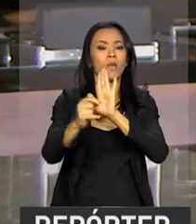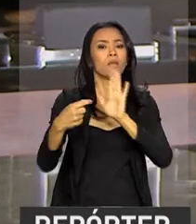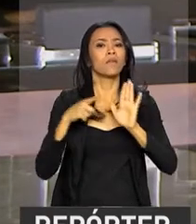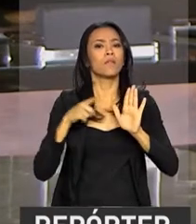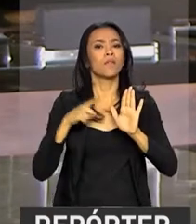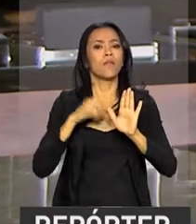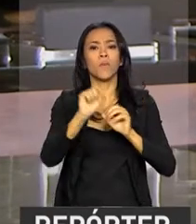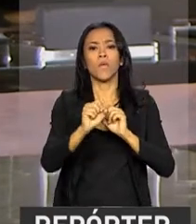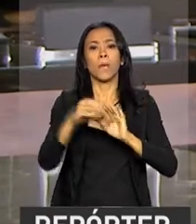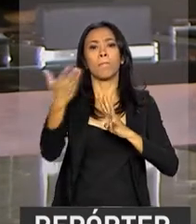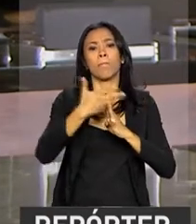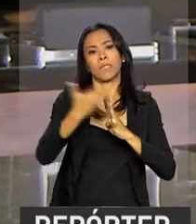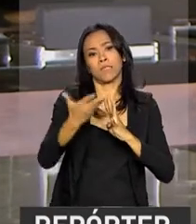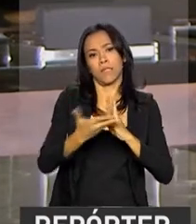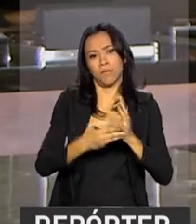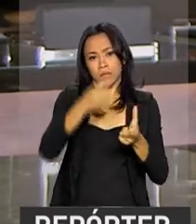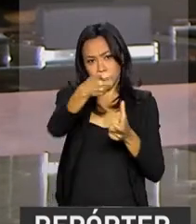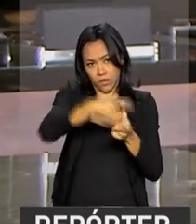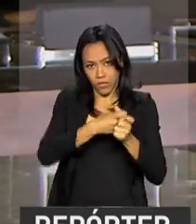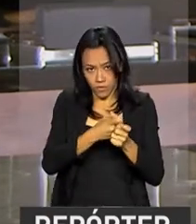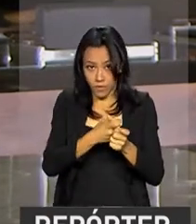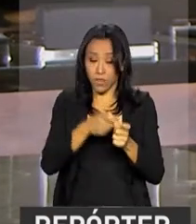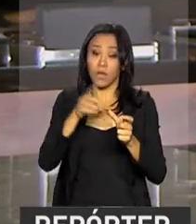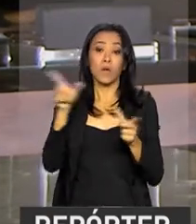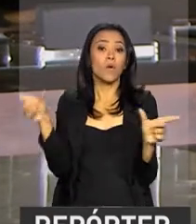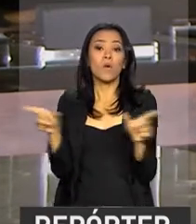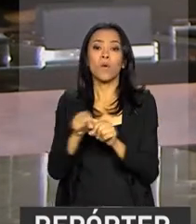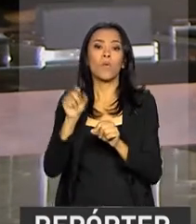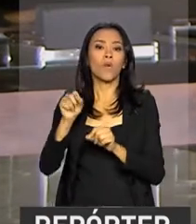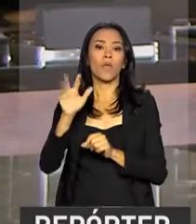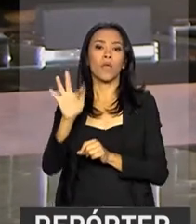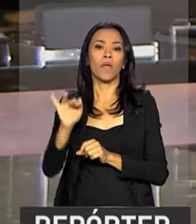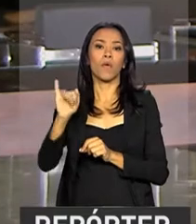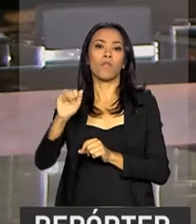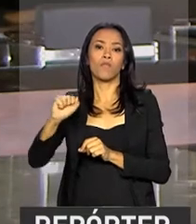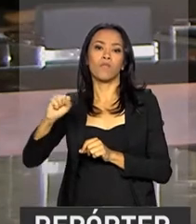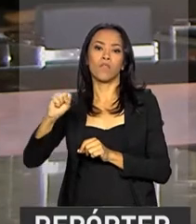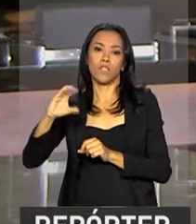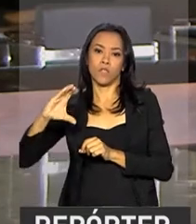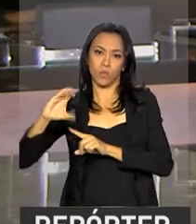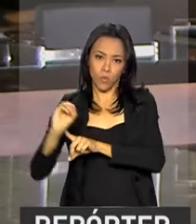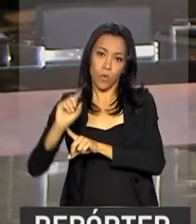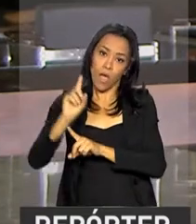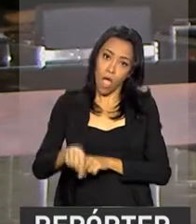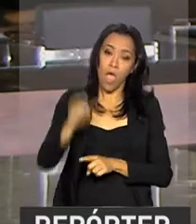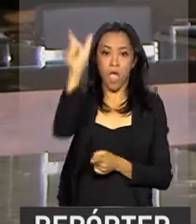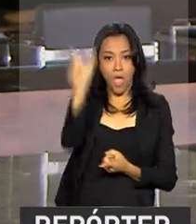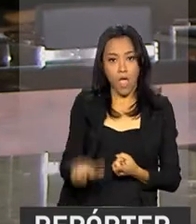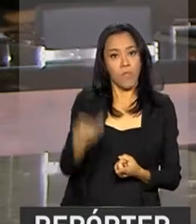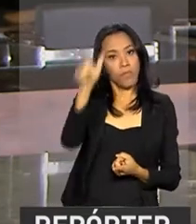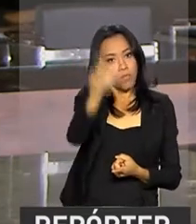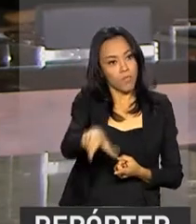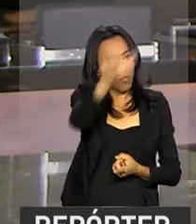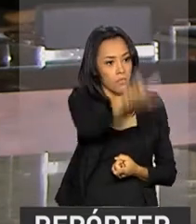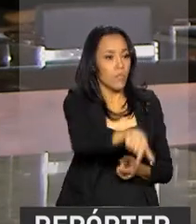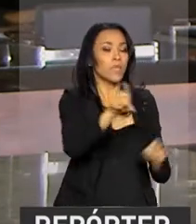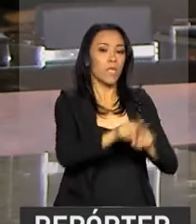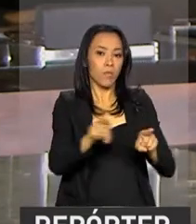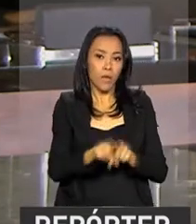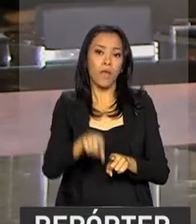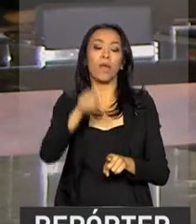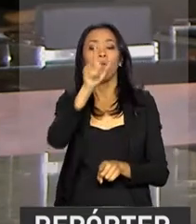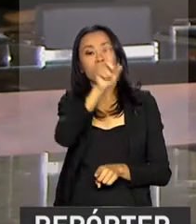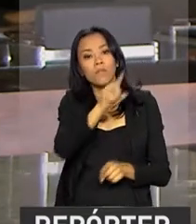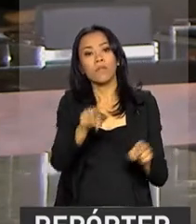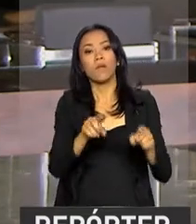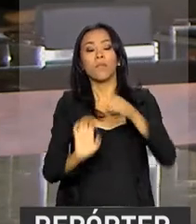de parcelamento de dívidas com o fisco. A lei serve tanto para pessoas físicas como para pessoas jurídicas